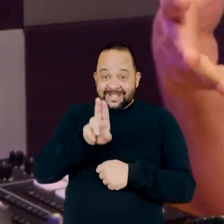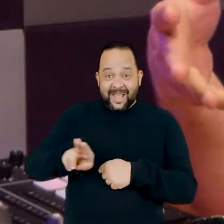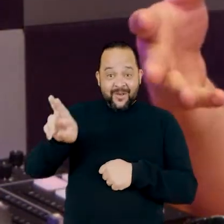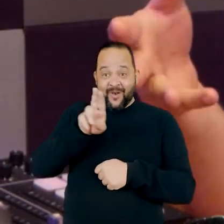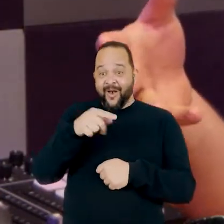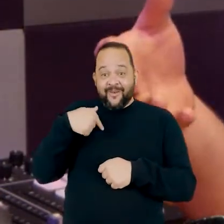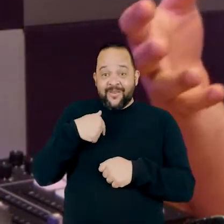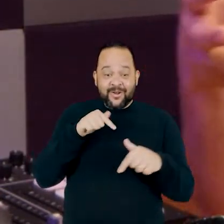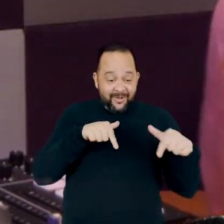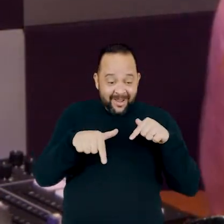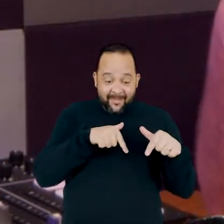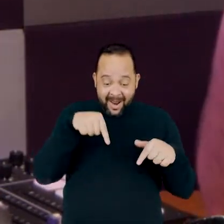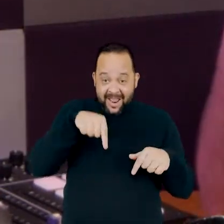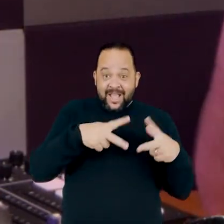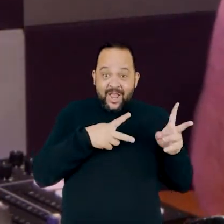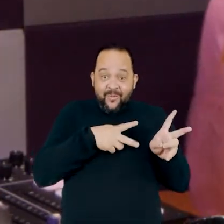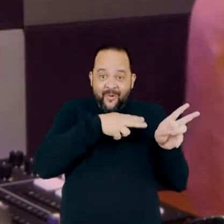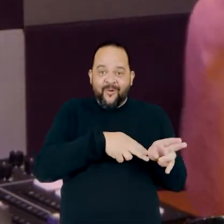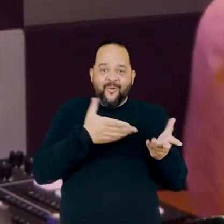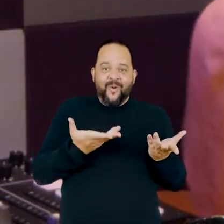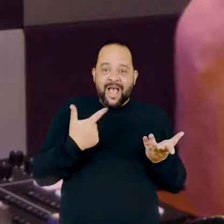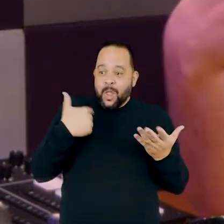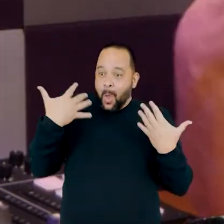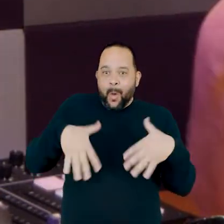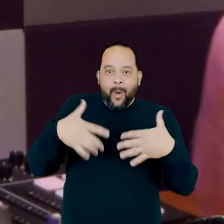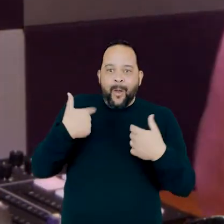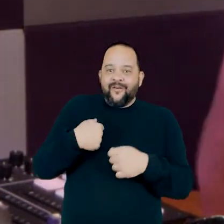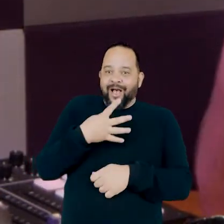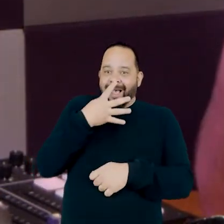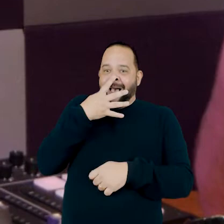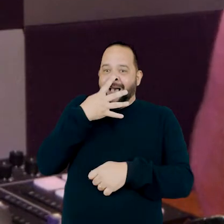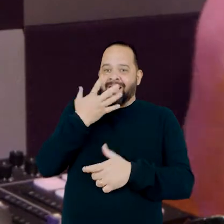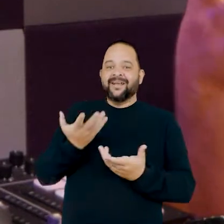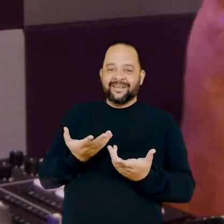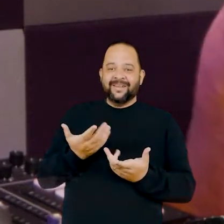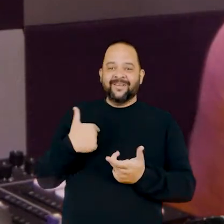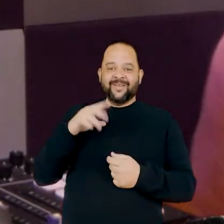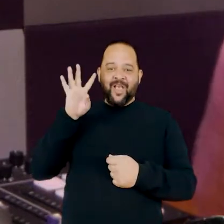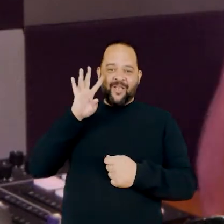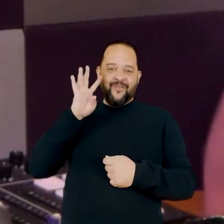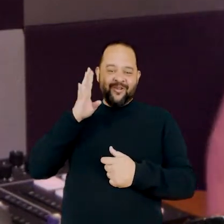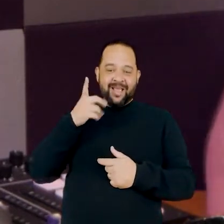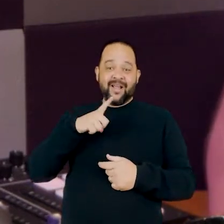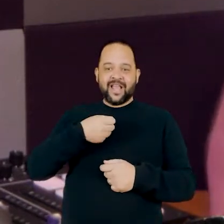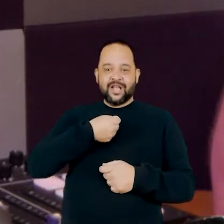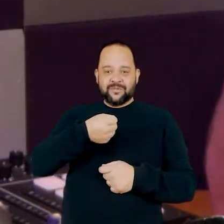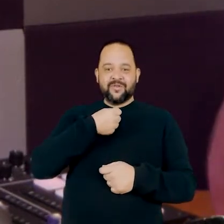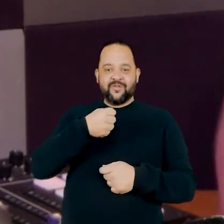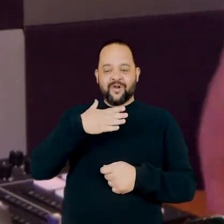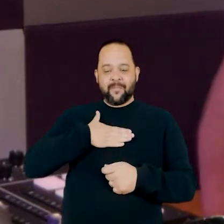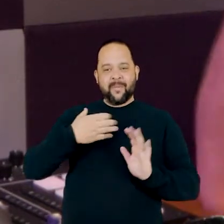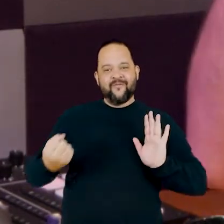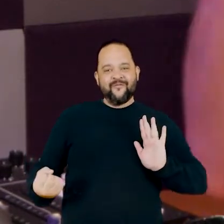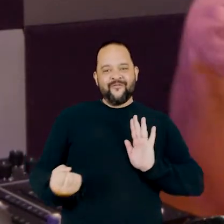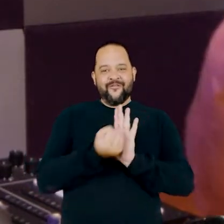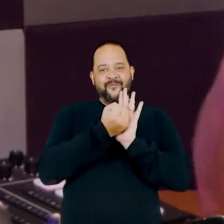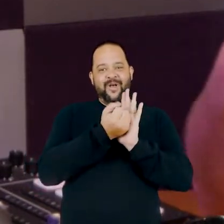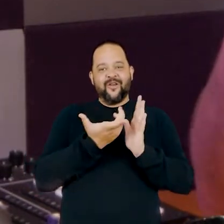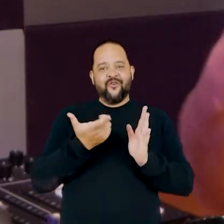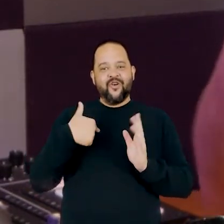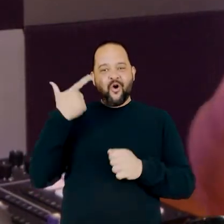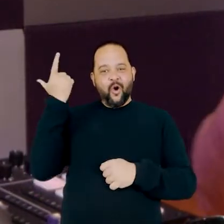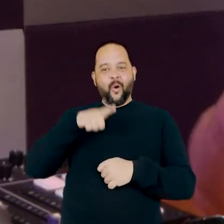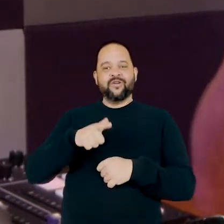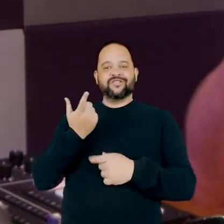meu quarto, sabe? Essa sensação de ter o SM7B, pra mim, foi muito legal. Porque, pra mim, marcou. Fala, putz, eu